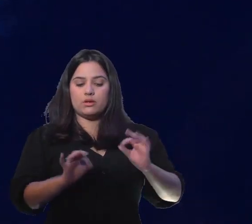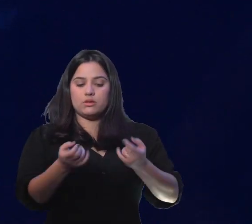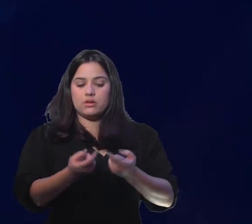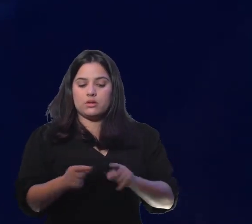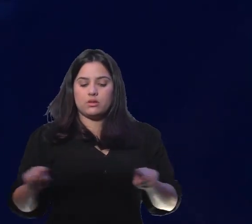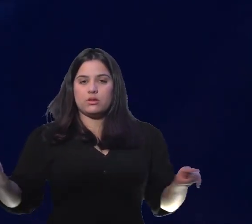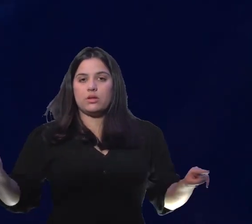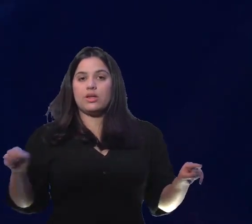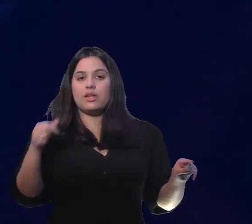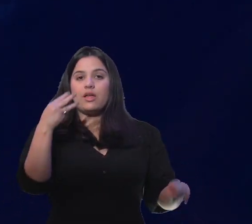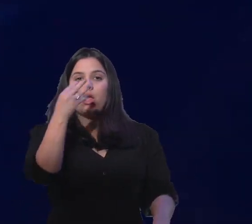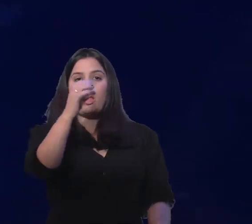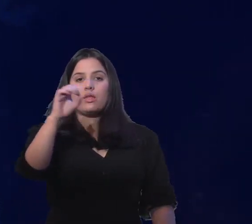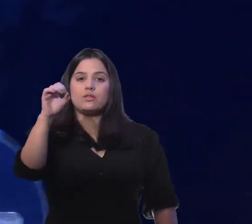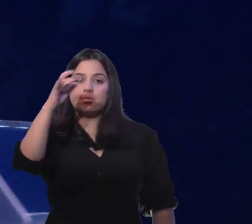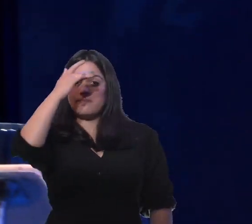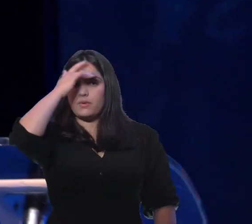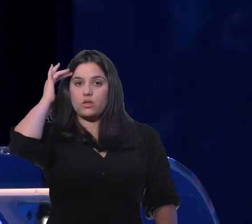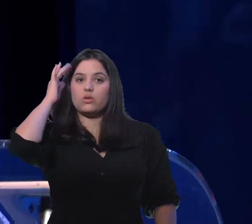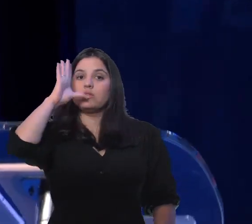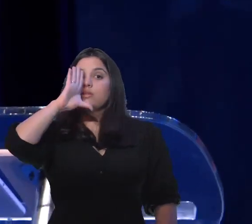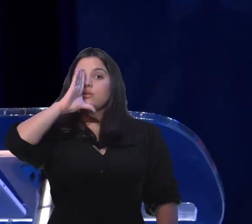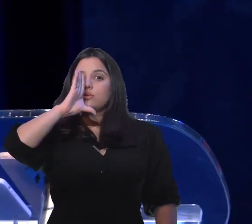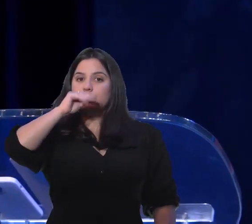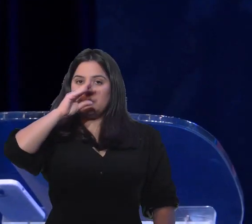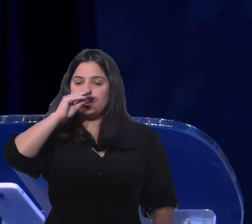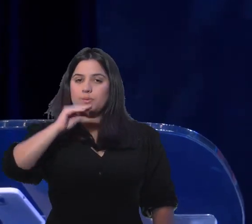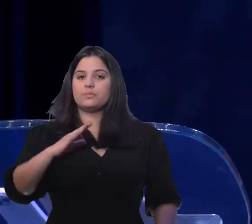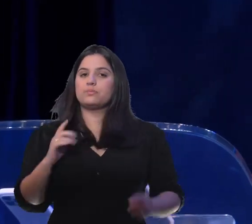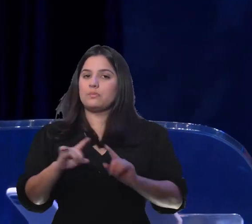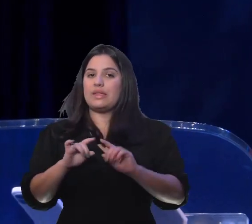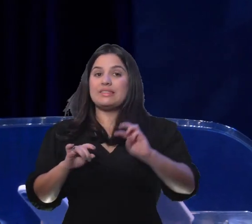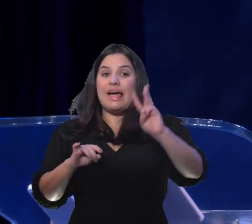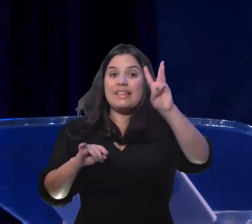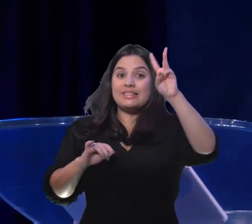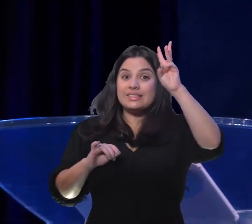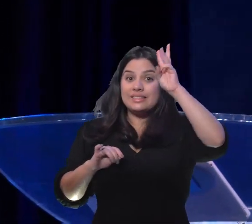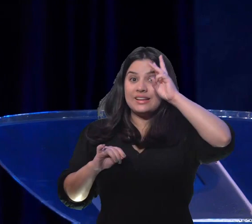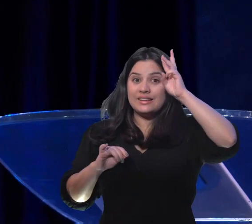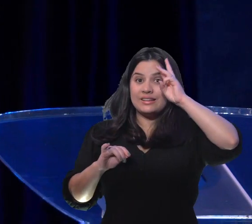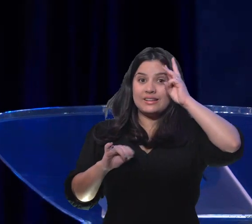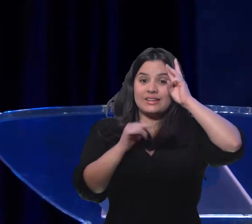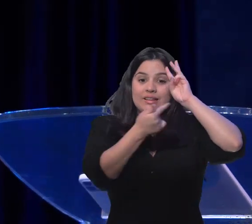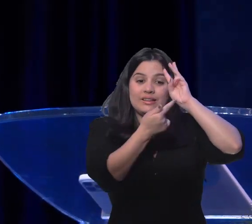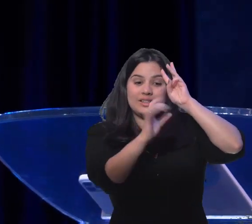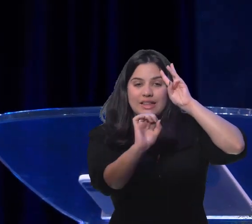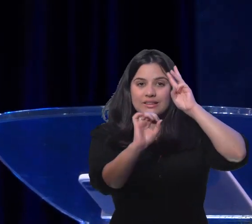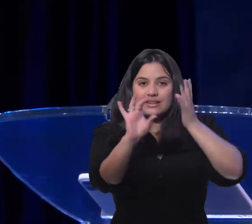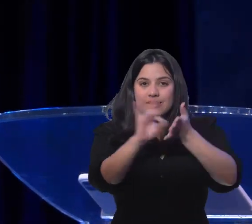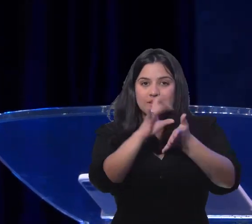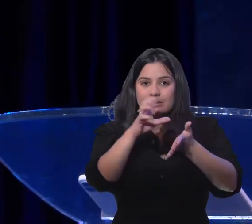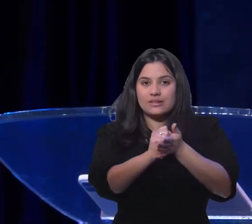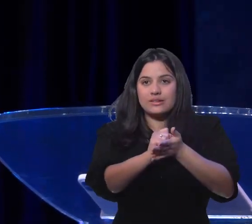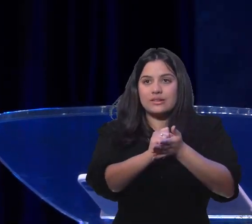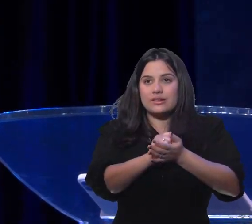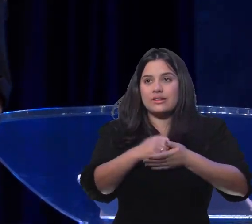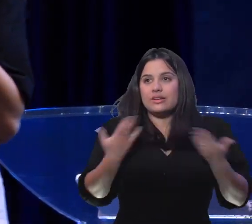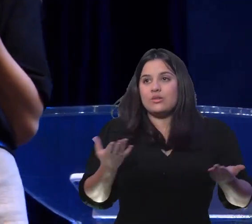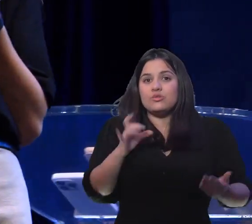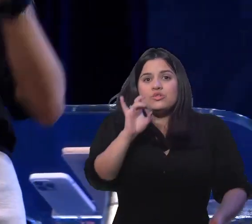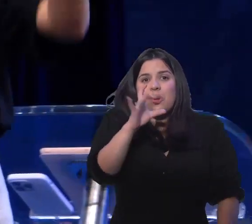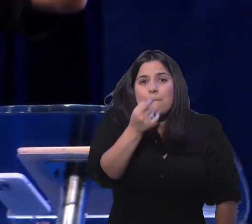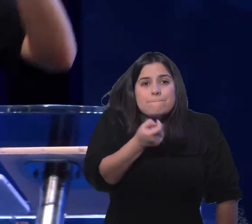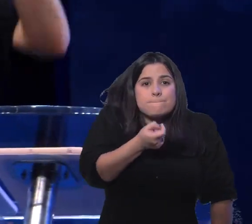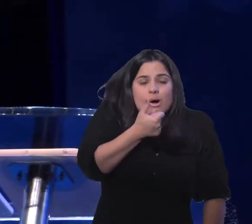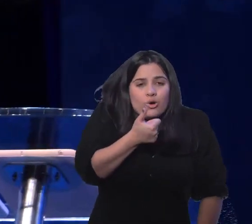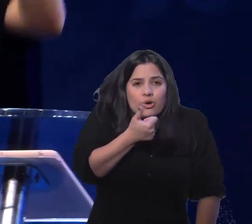300 pessoas. Ia ser no sábado. E na terça-feira, tinham 70 inscritos. Ou seja, só um